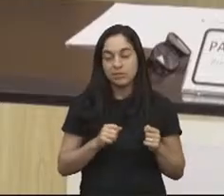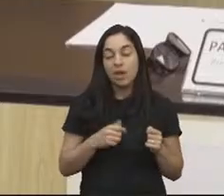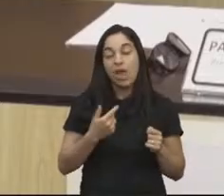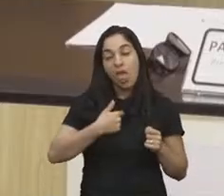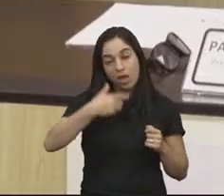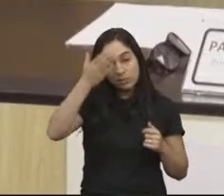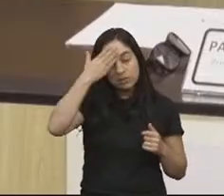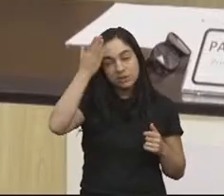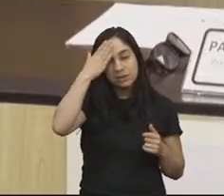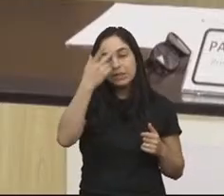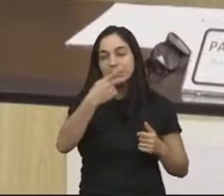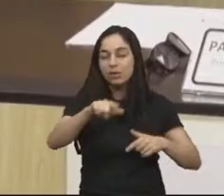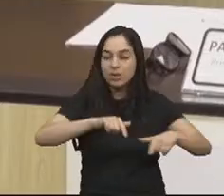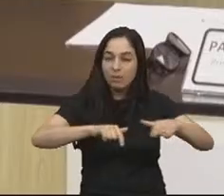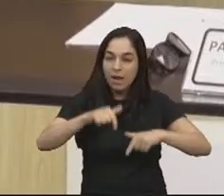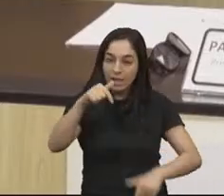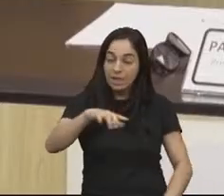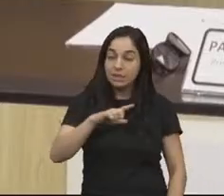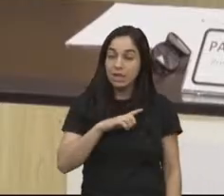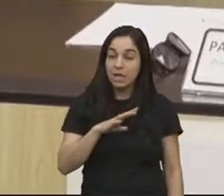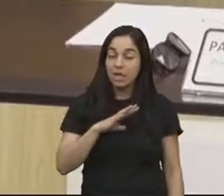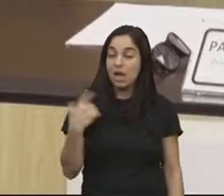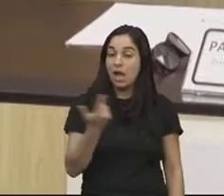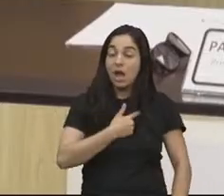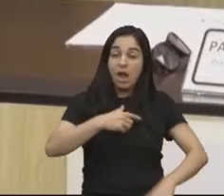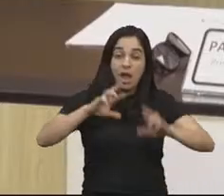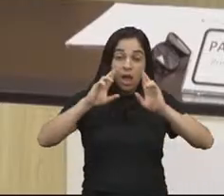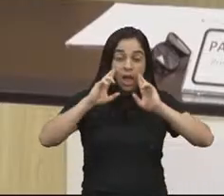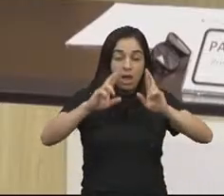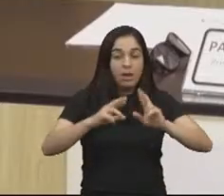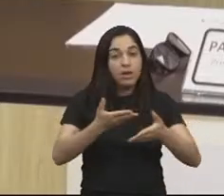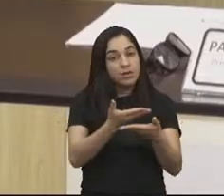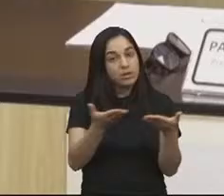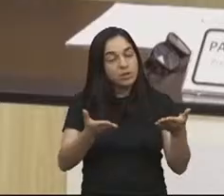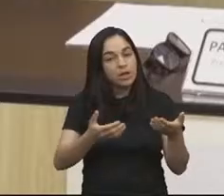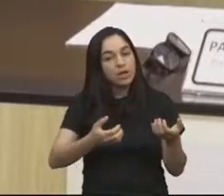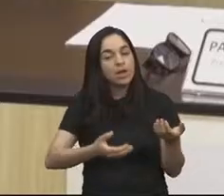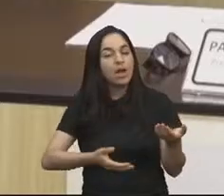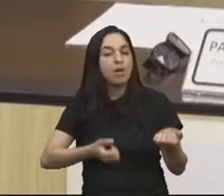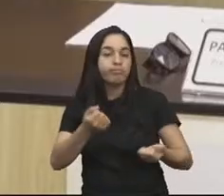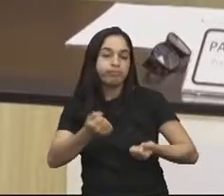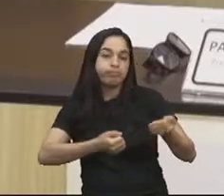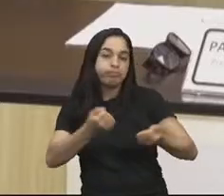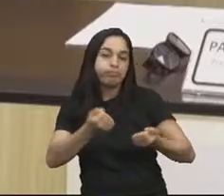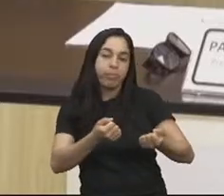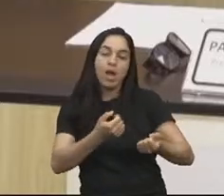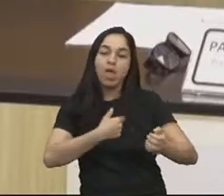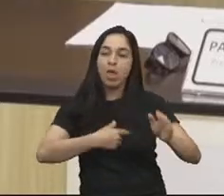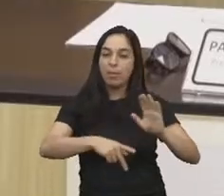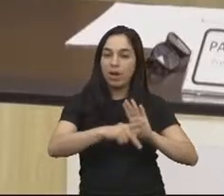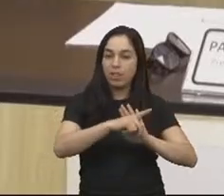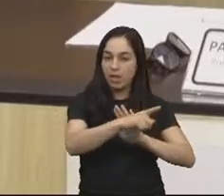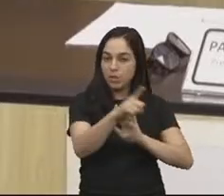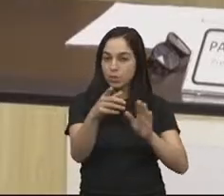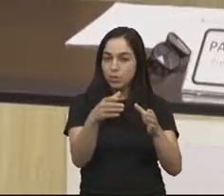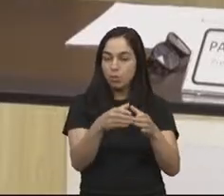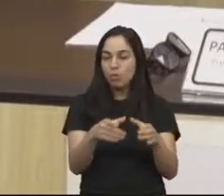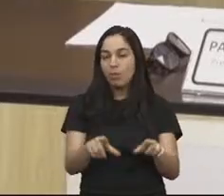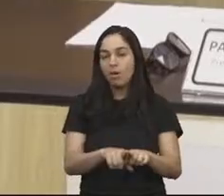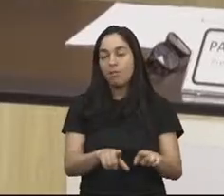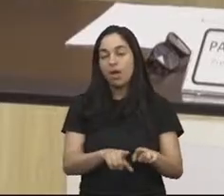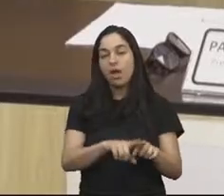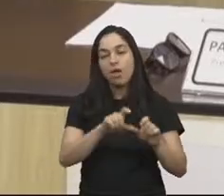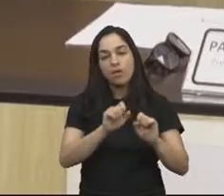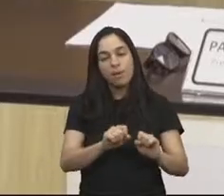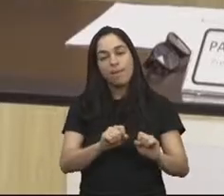nessa cidade, a gente tem um respeito enorme, por essa categoria de motorista, eu venho dessa categoria também, e vocês podem